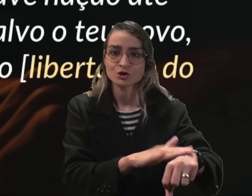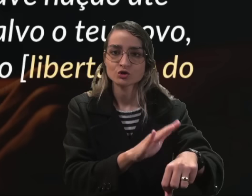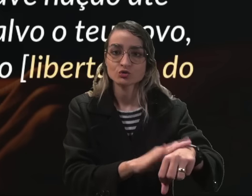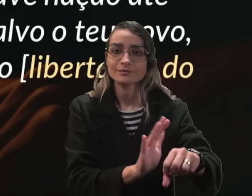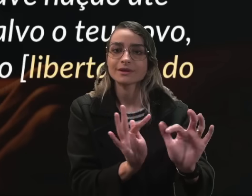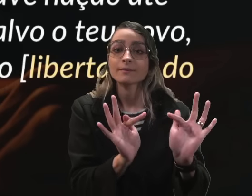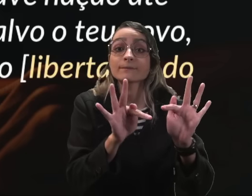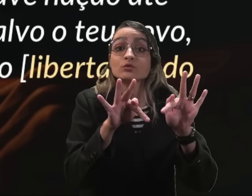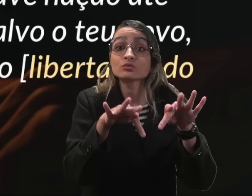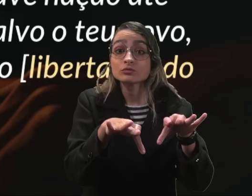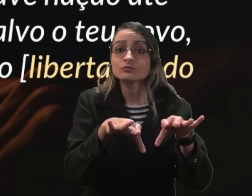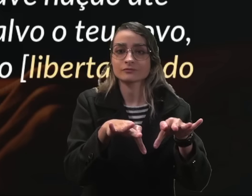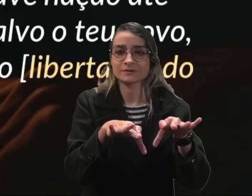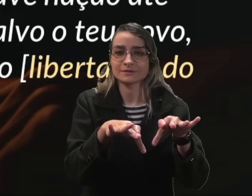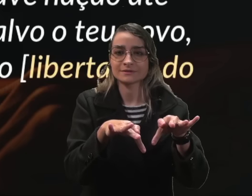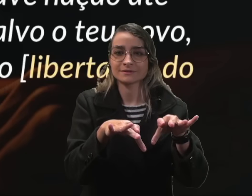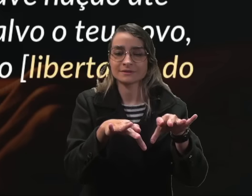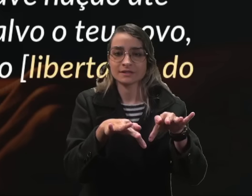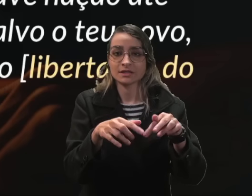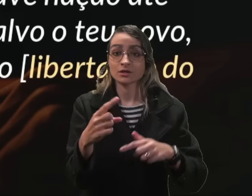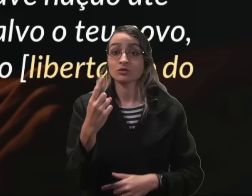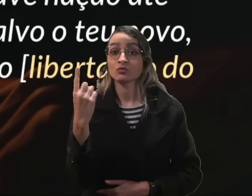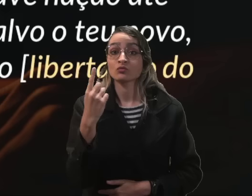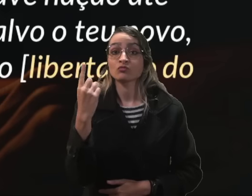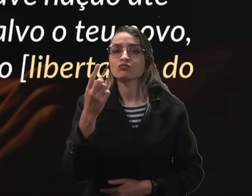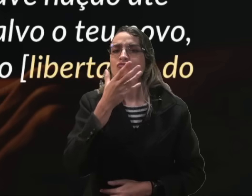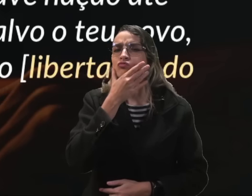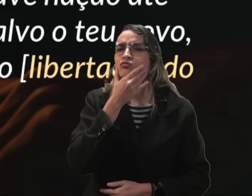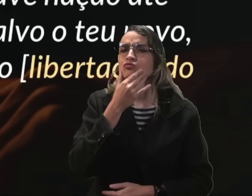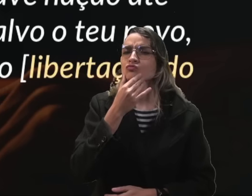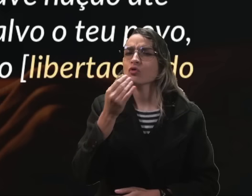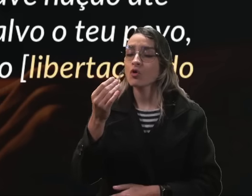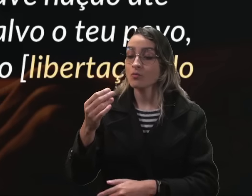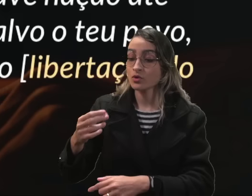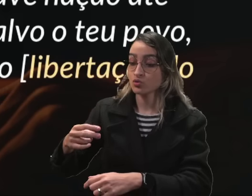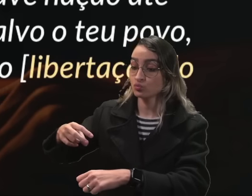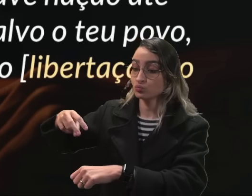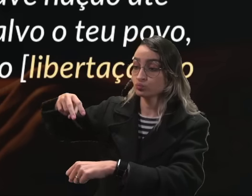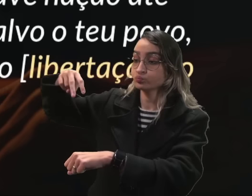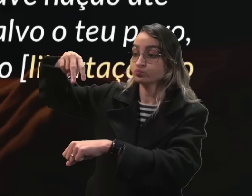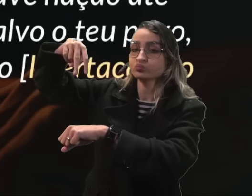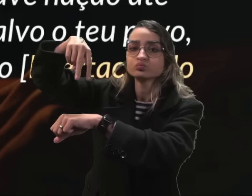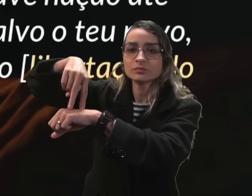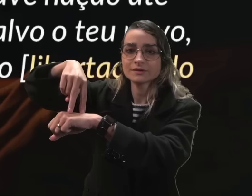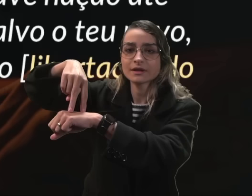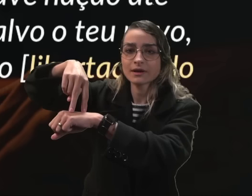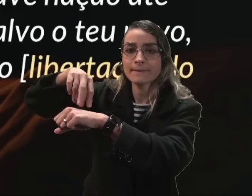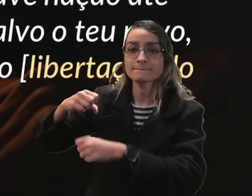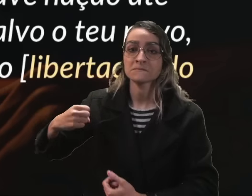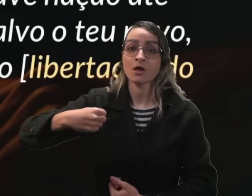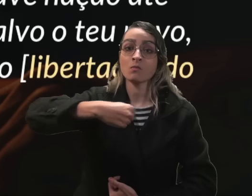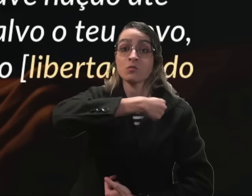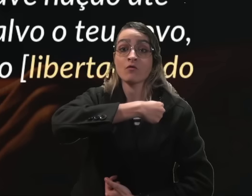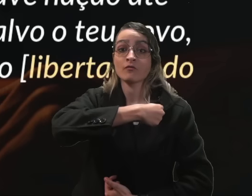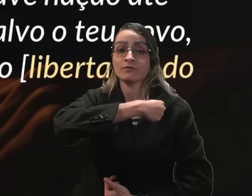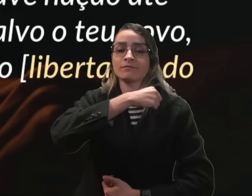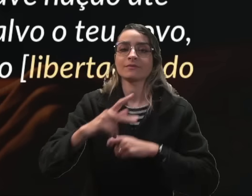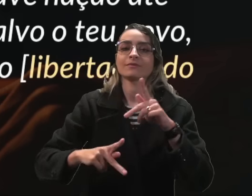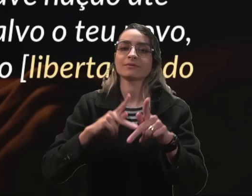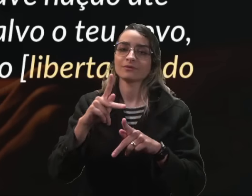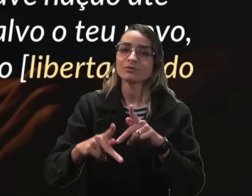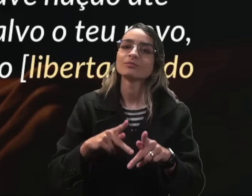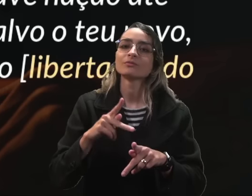o grande príncipe o defensor dos filhos do seu povo do teu povo e haverá